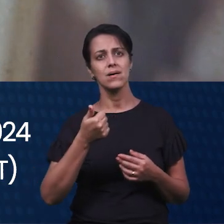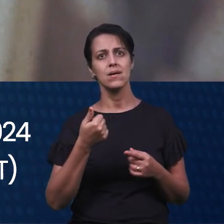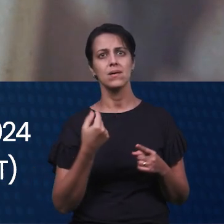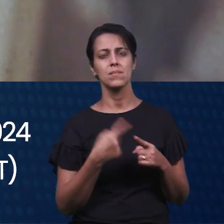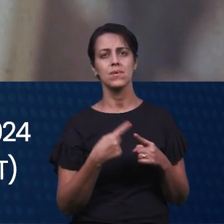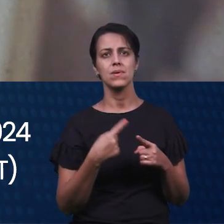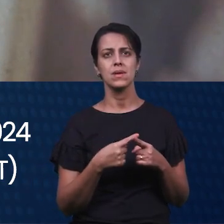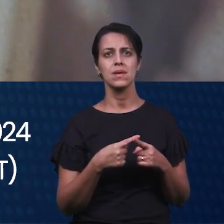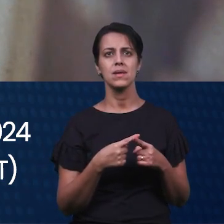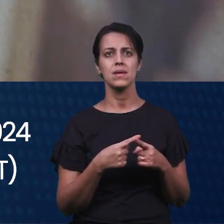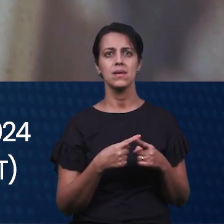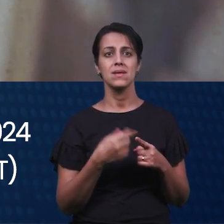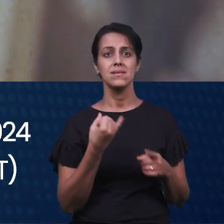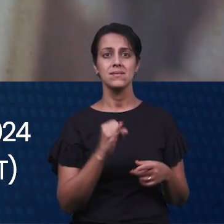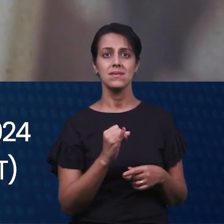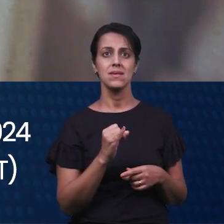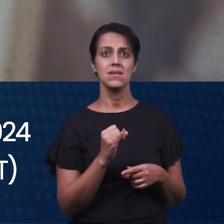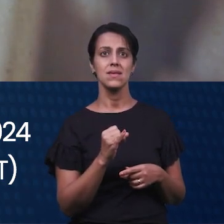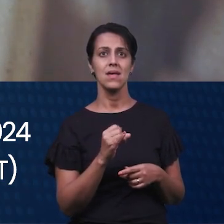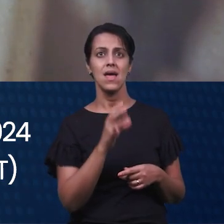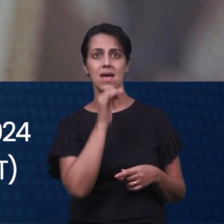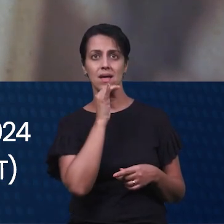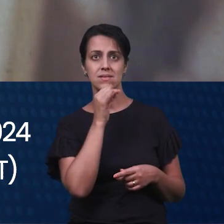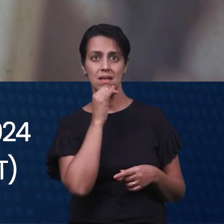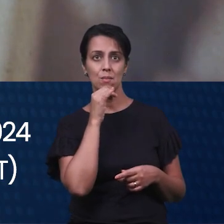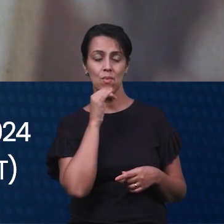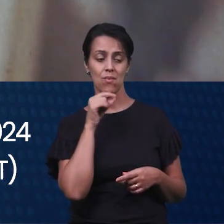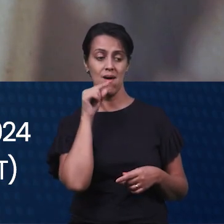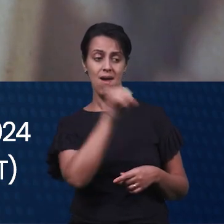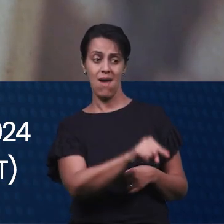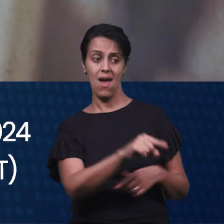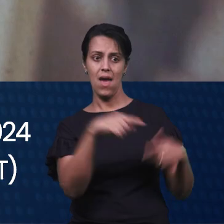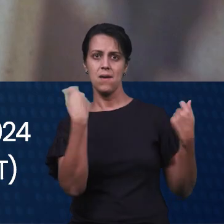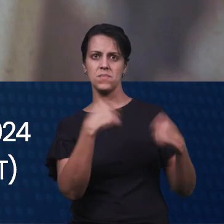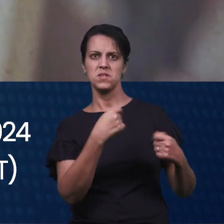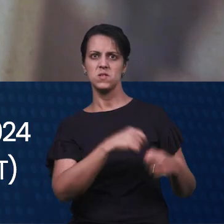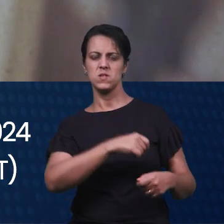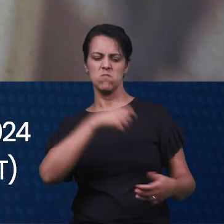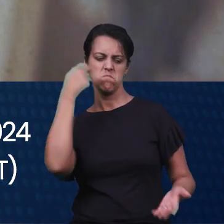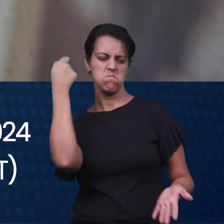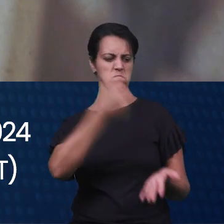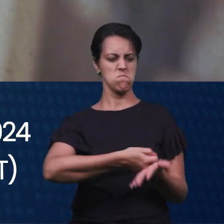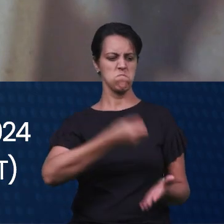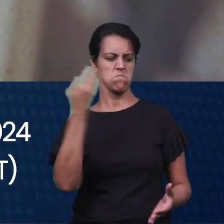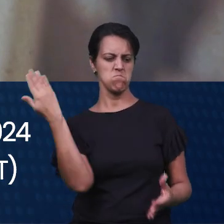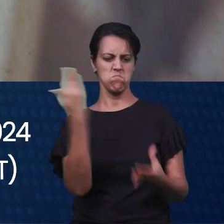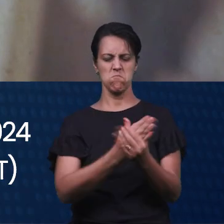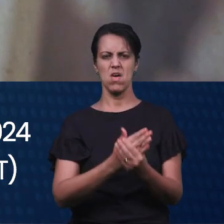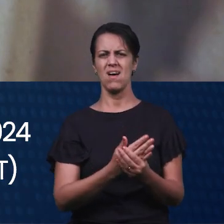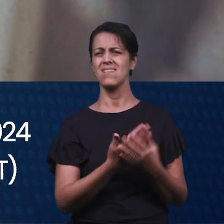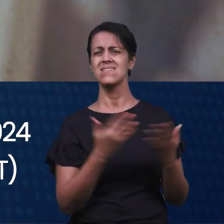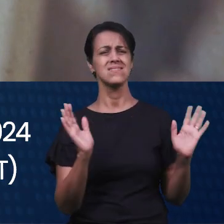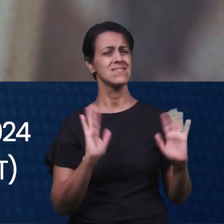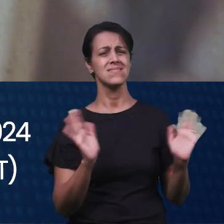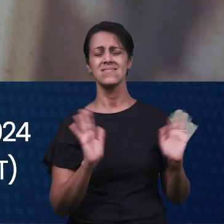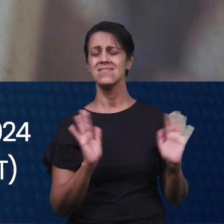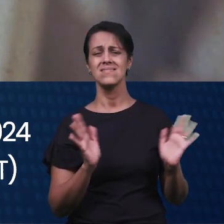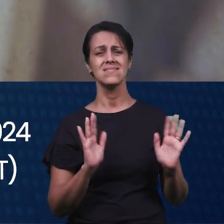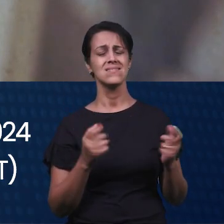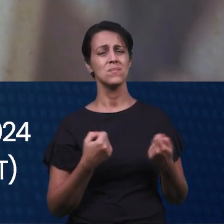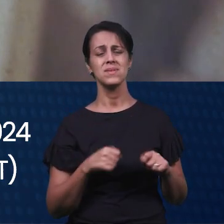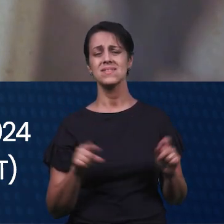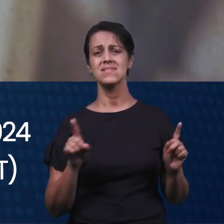estarem numa questão não significa que isso precisa se tornar um problema que se